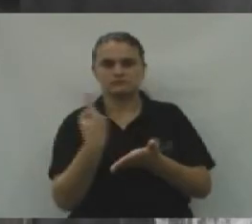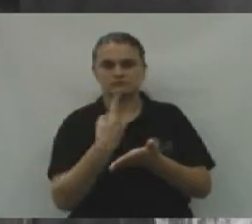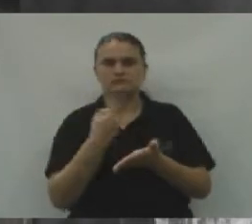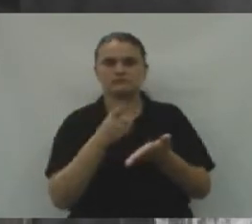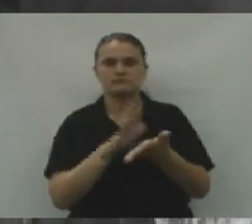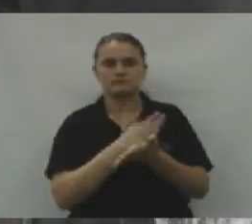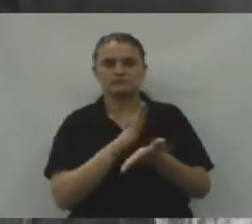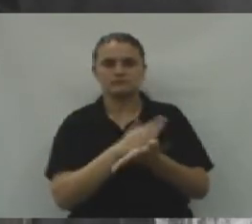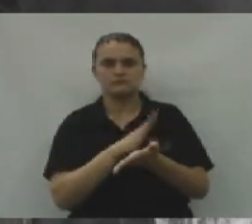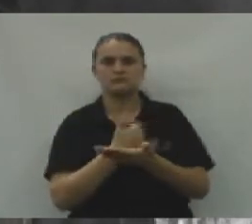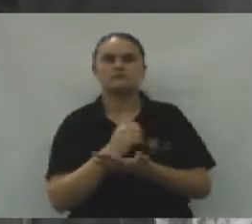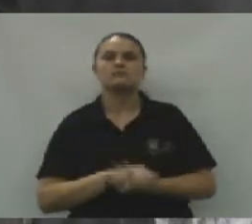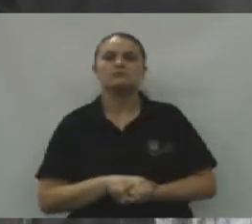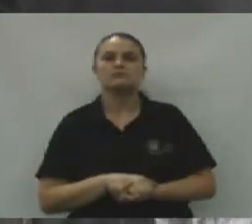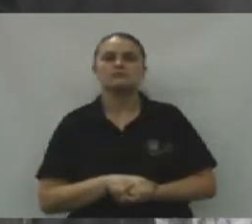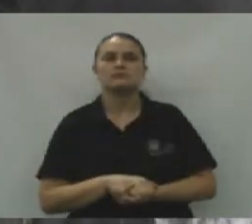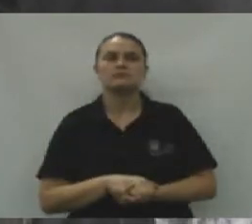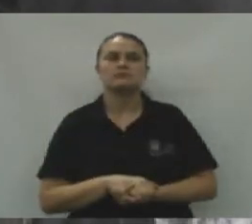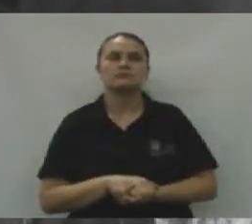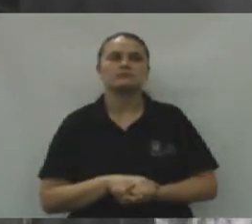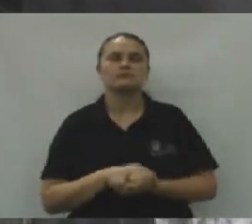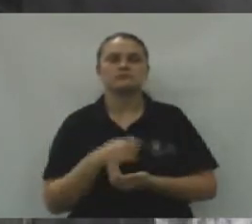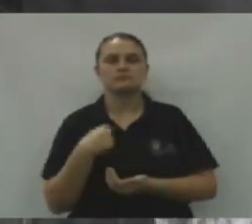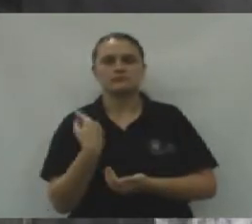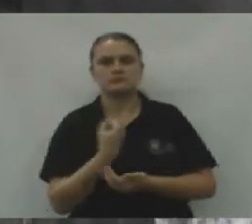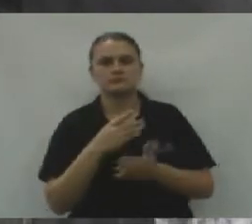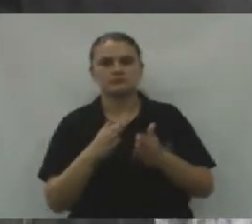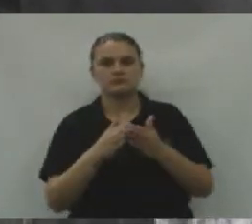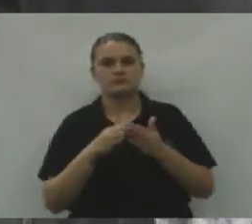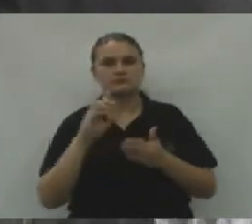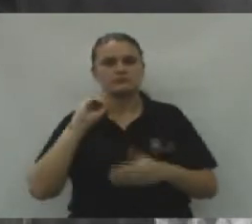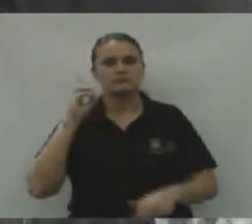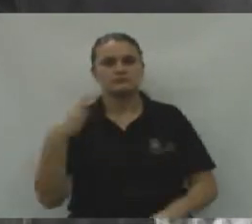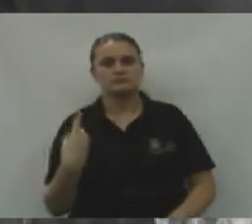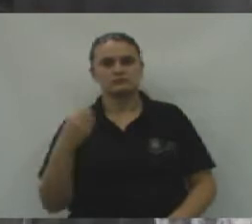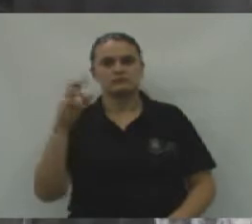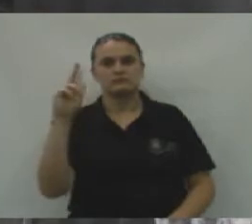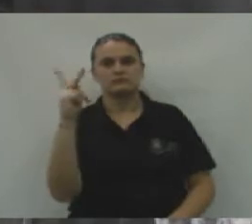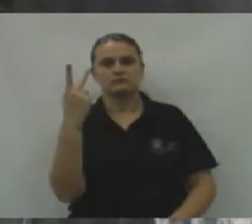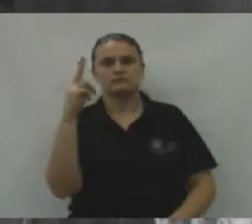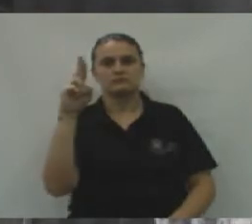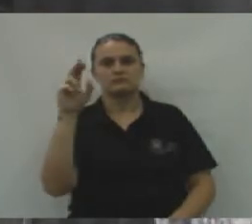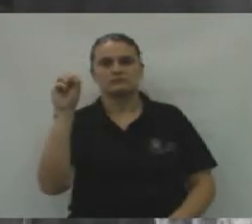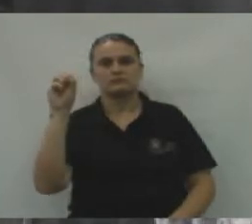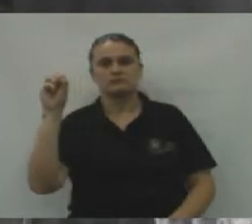despesas todas, e solicitamos ao deputado Ussin para que